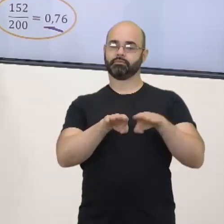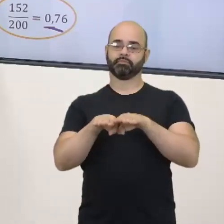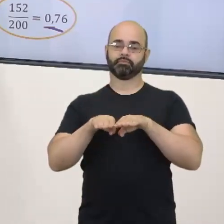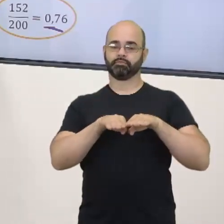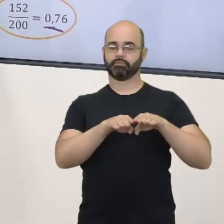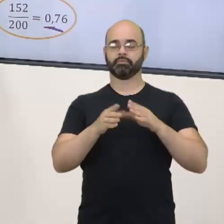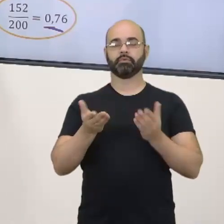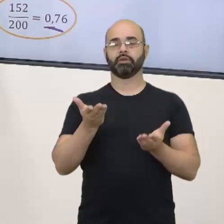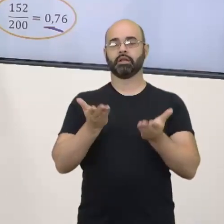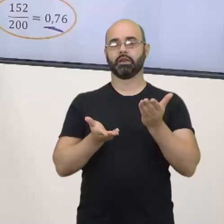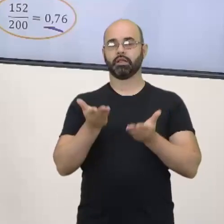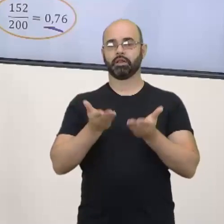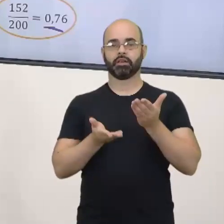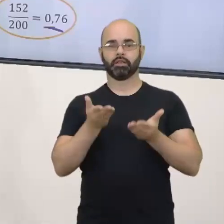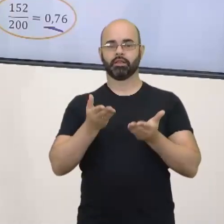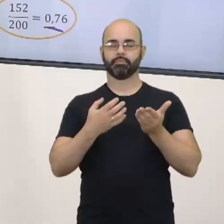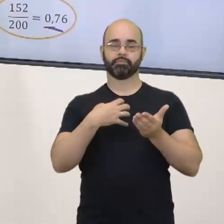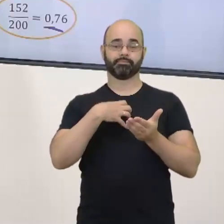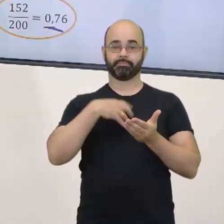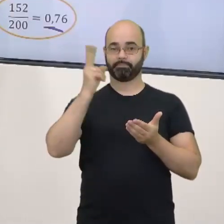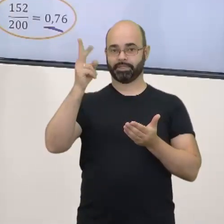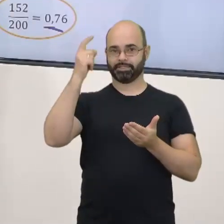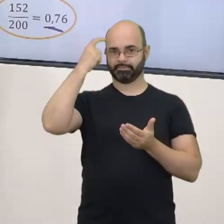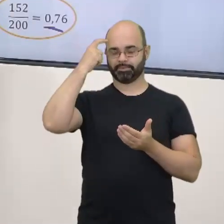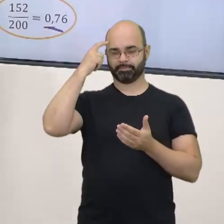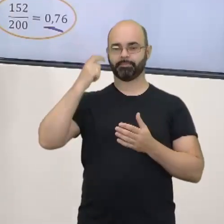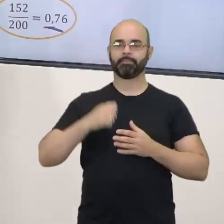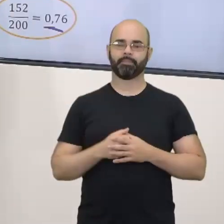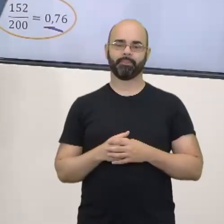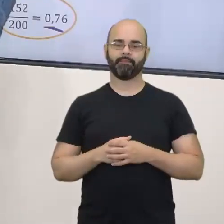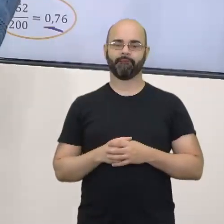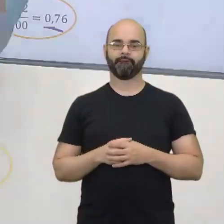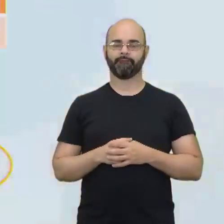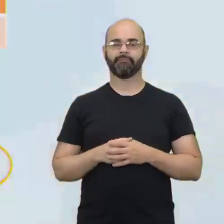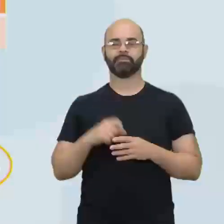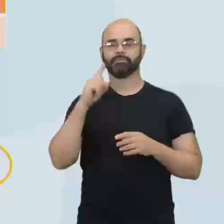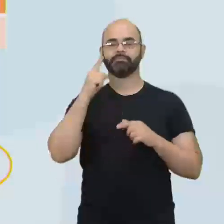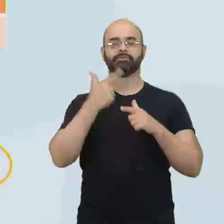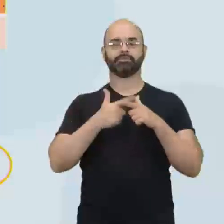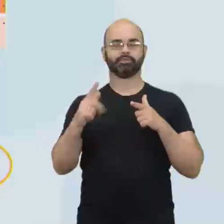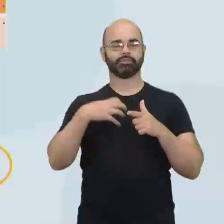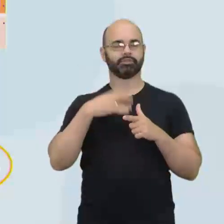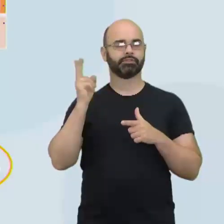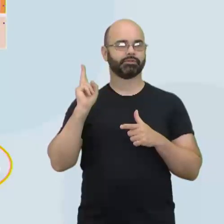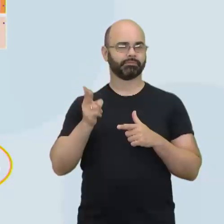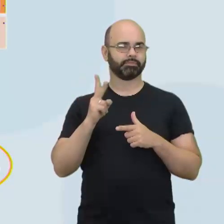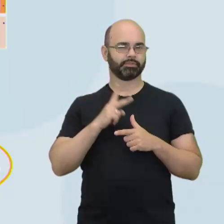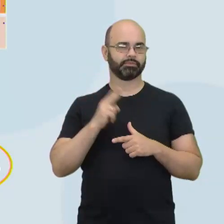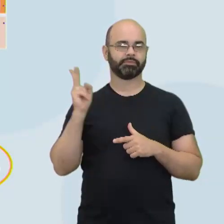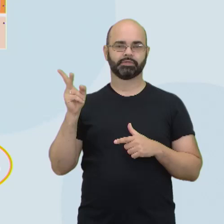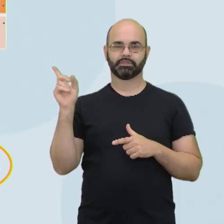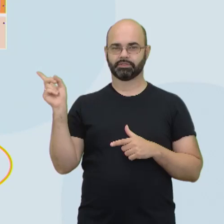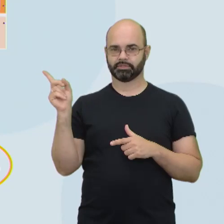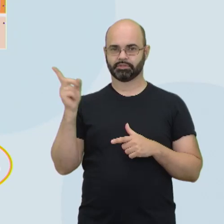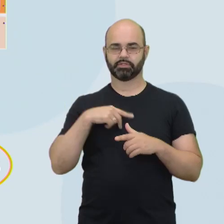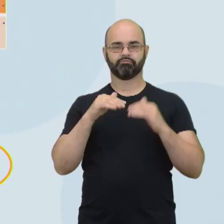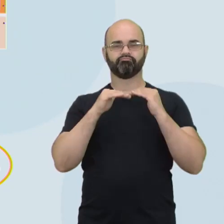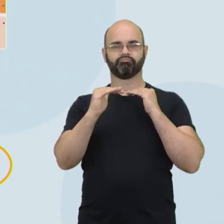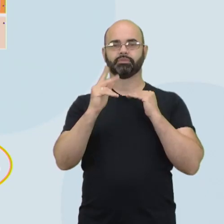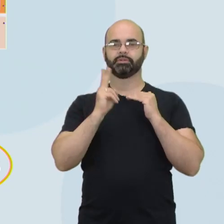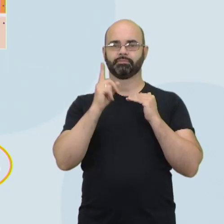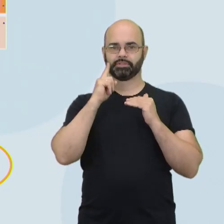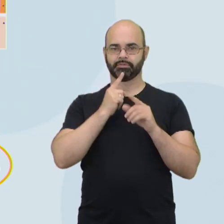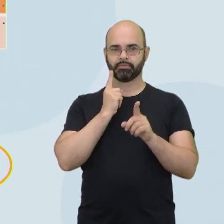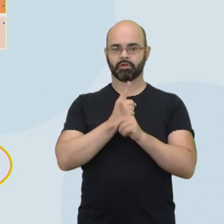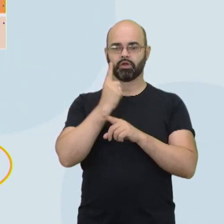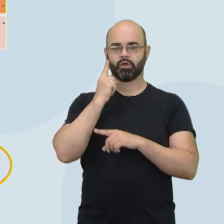com equilíbrio, seguir a mesma ideia, tá bom? Então, fazendo sempre essas mesmas divisões, você teria que achar a mesma constante.